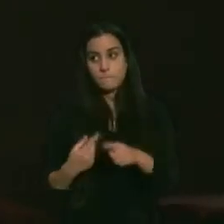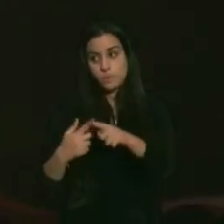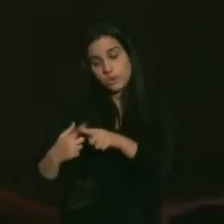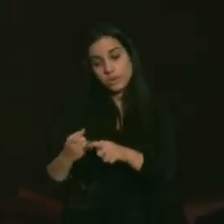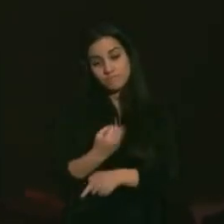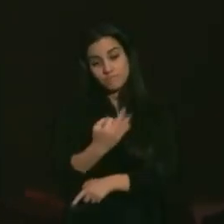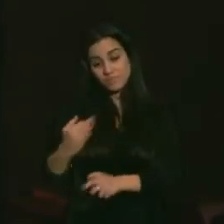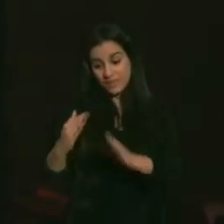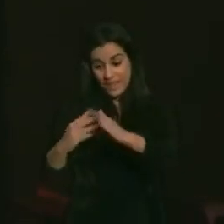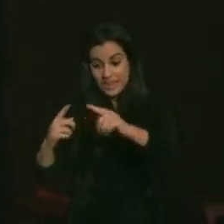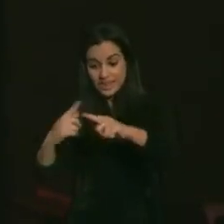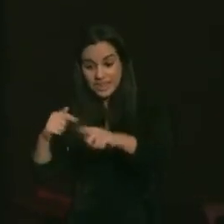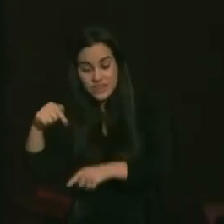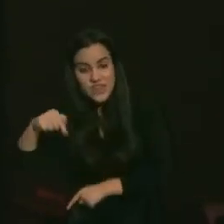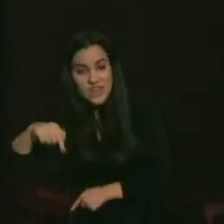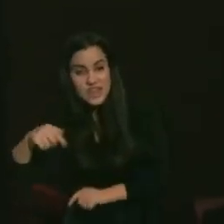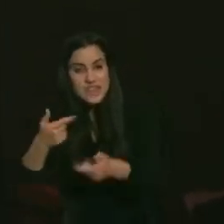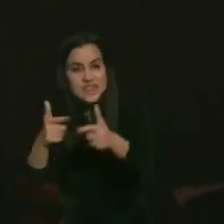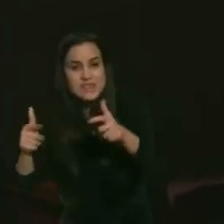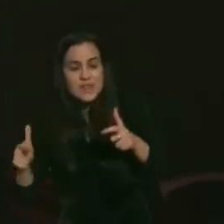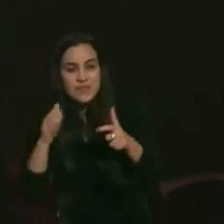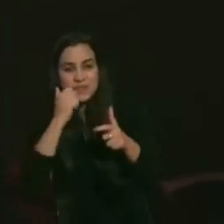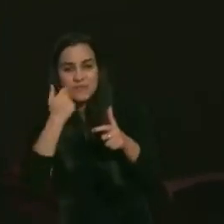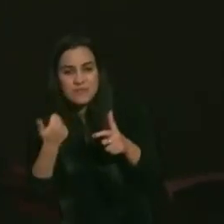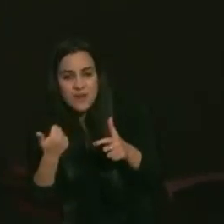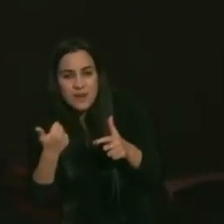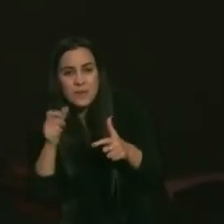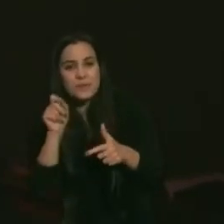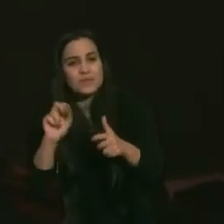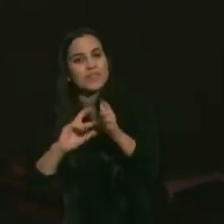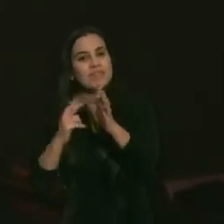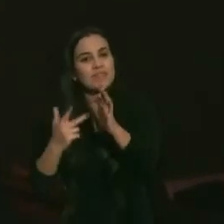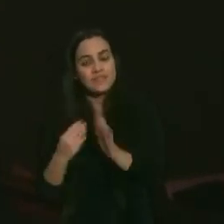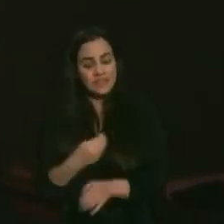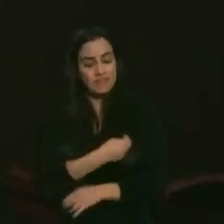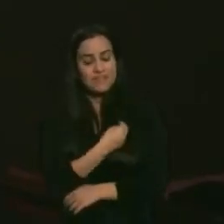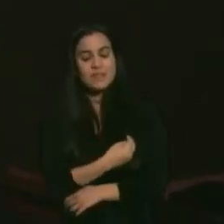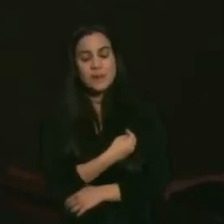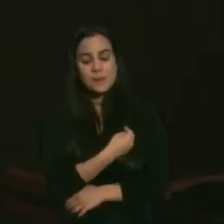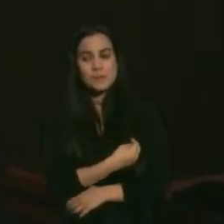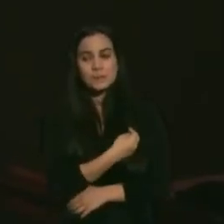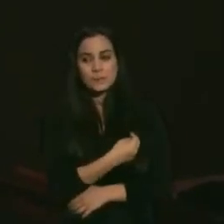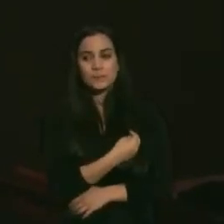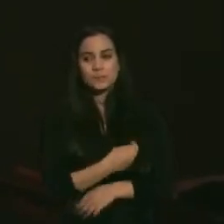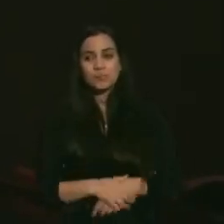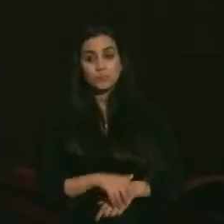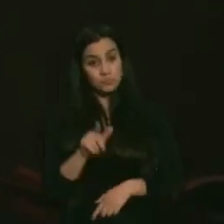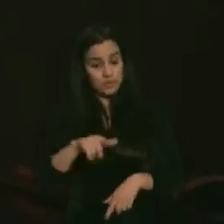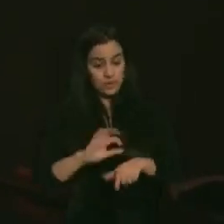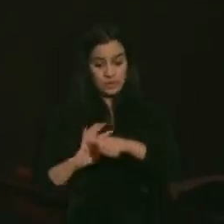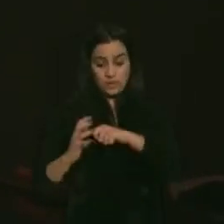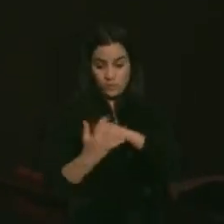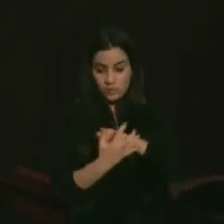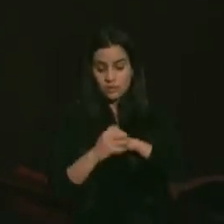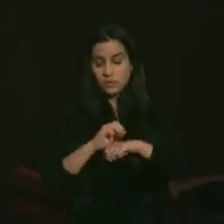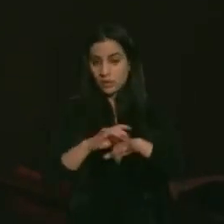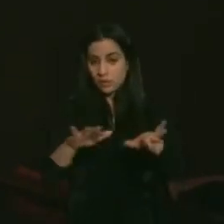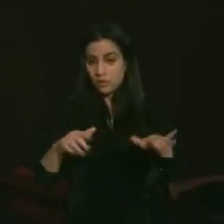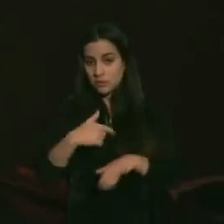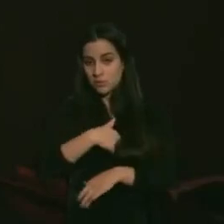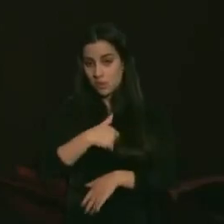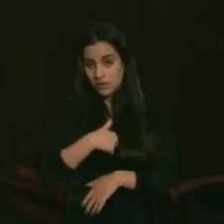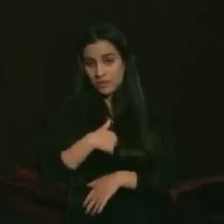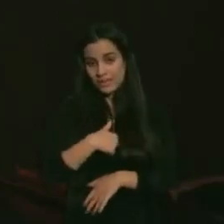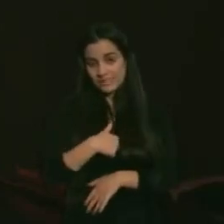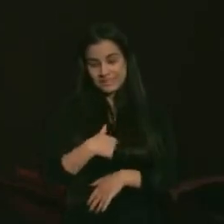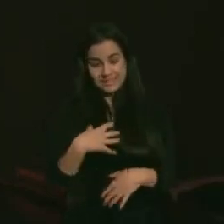tem encontrado pão fresco. Nesse tempo de pandemia eu ouvi tantas